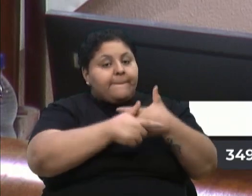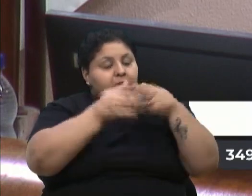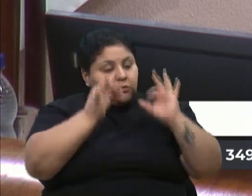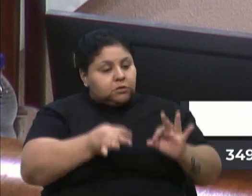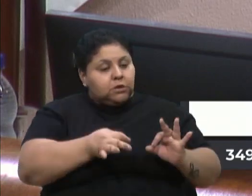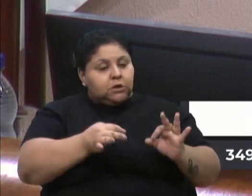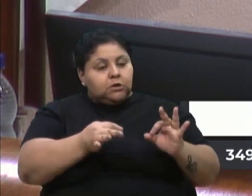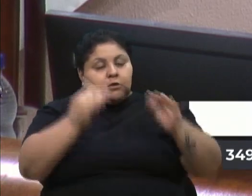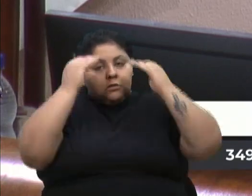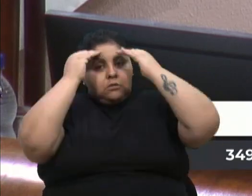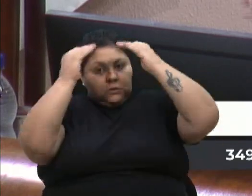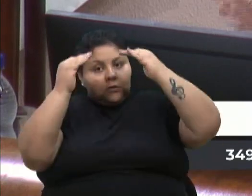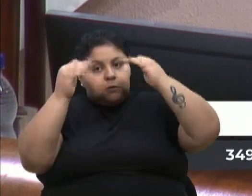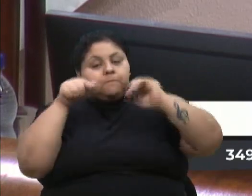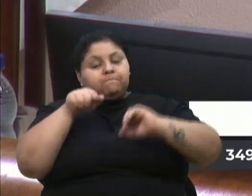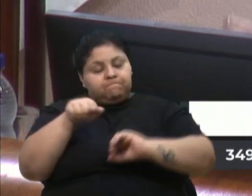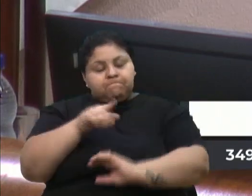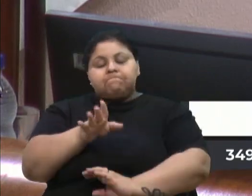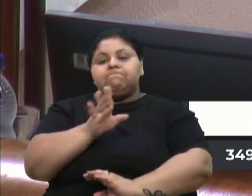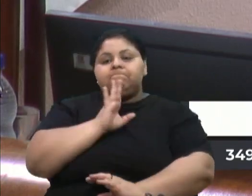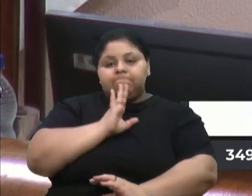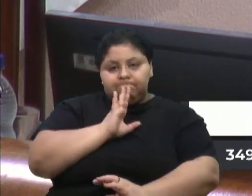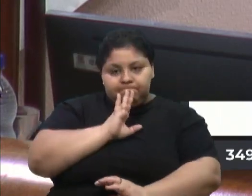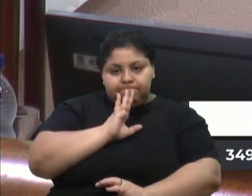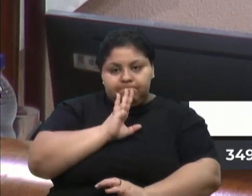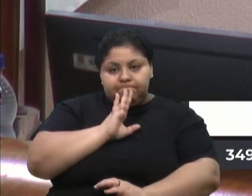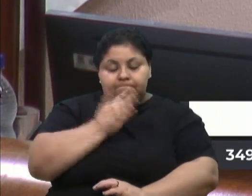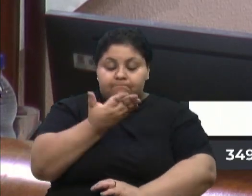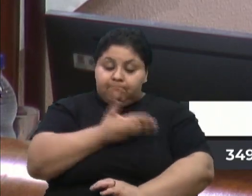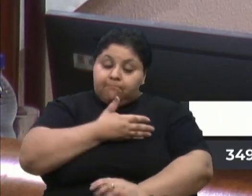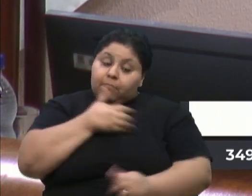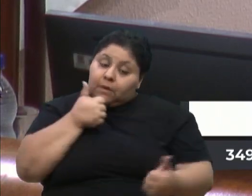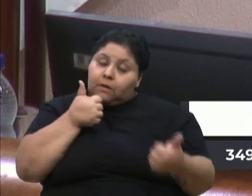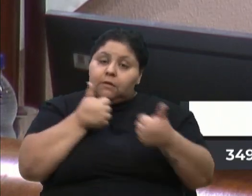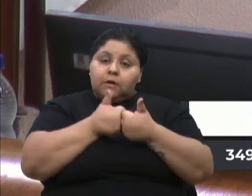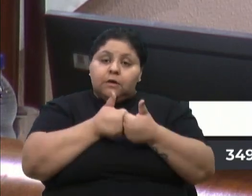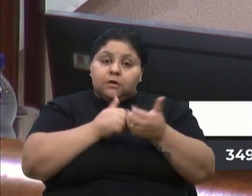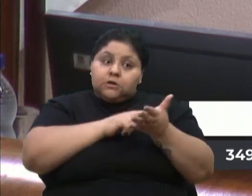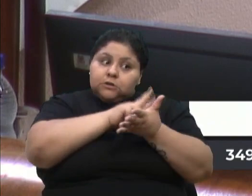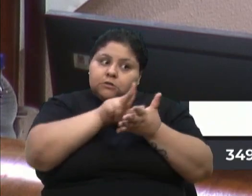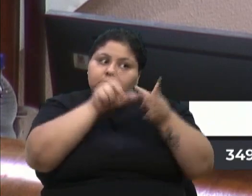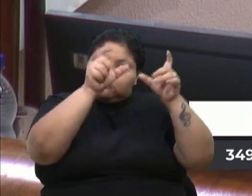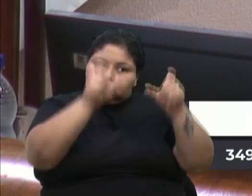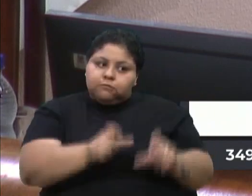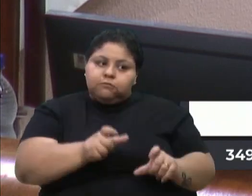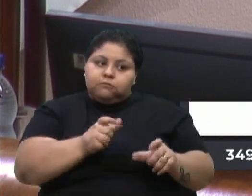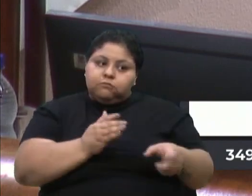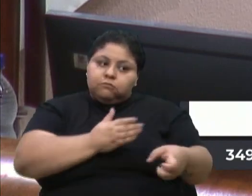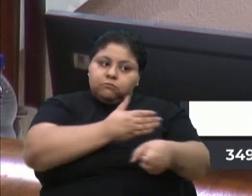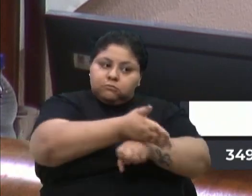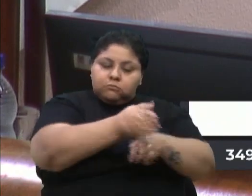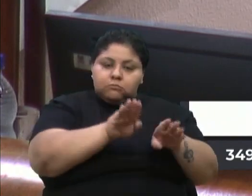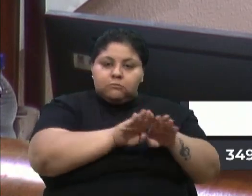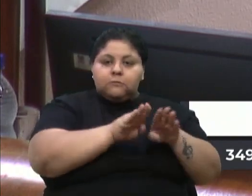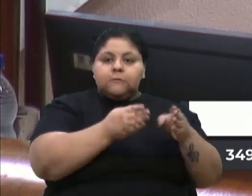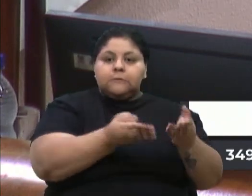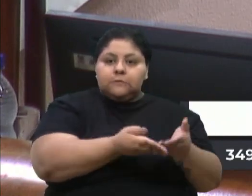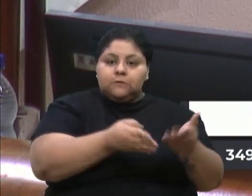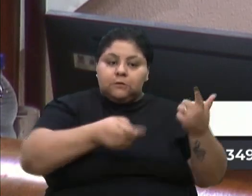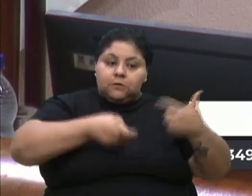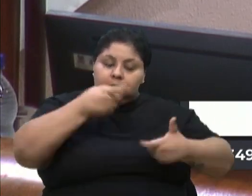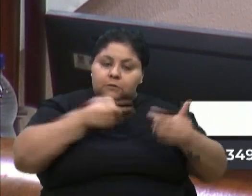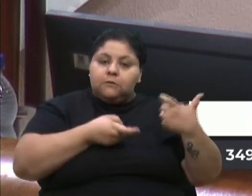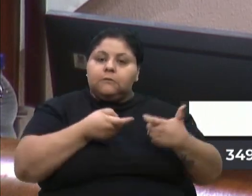senhor, inclusive, conhece, né, é amigo, muito próximo, de várias dessas pessoas que fazem parte da comissão, né, que está discutindo isso,